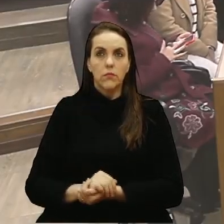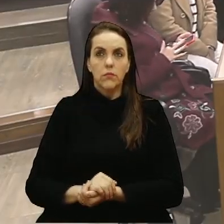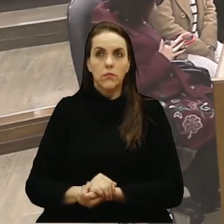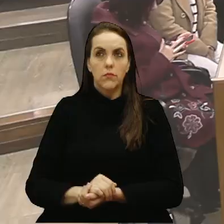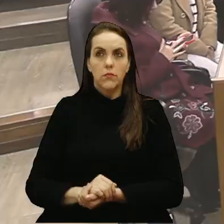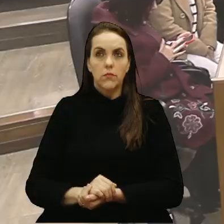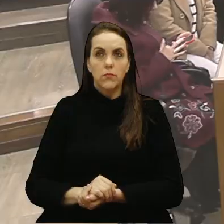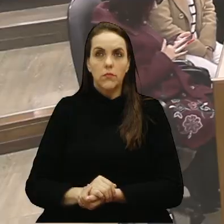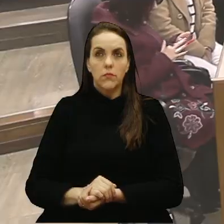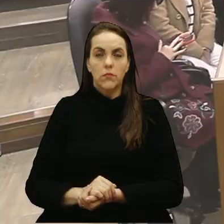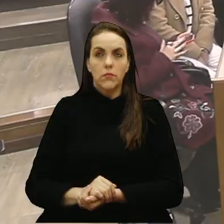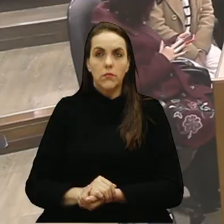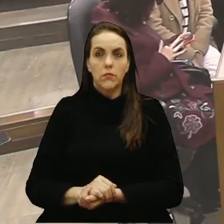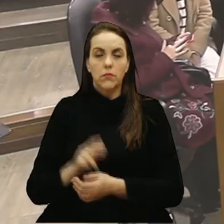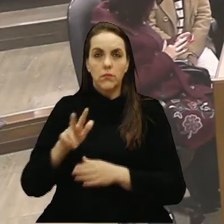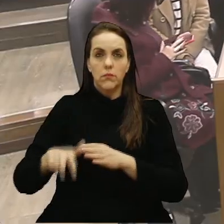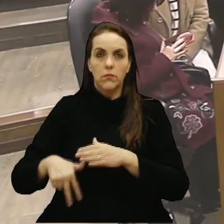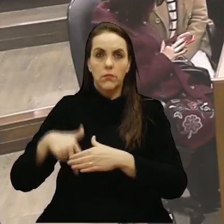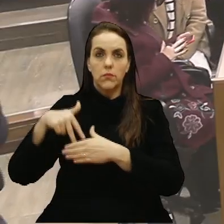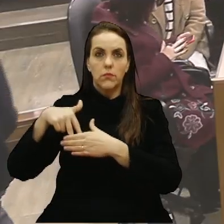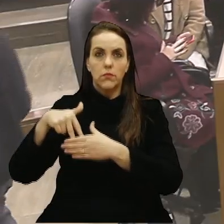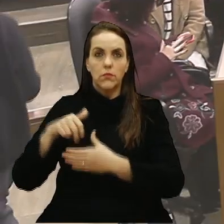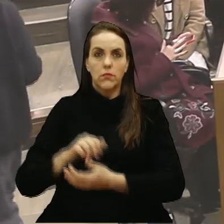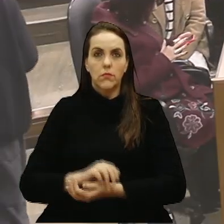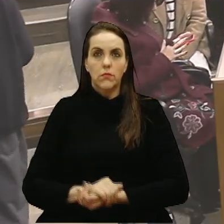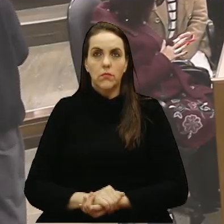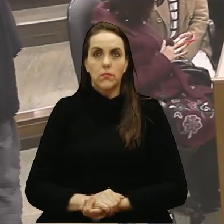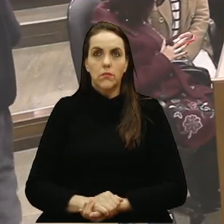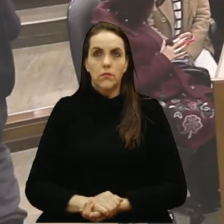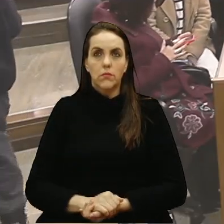Sandro Fantinel, da tribuna.